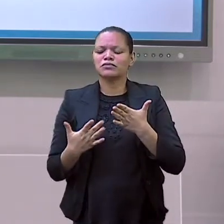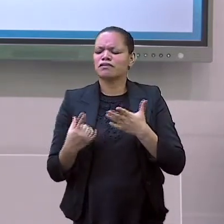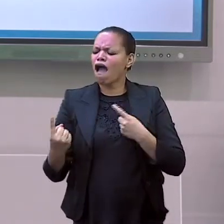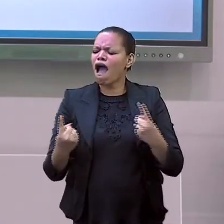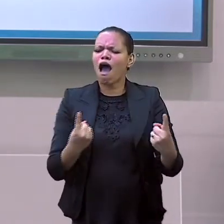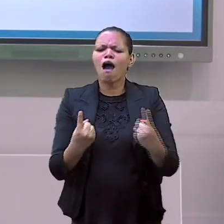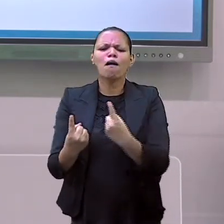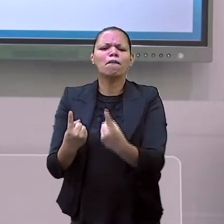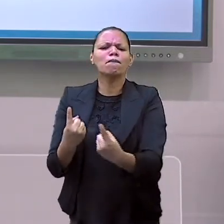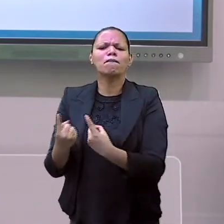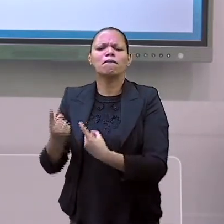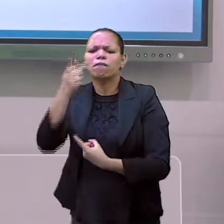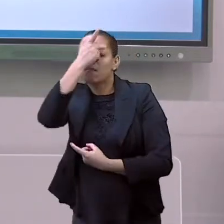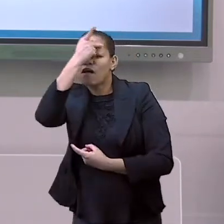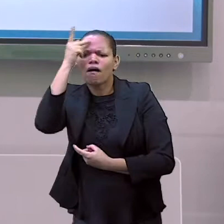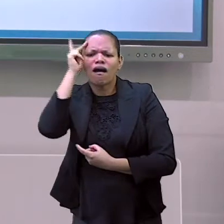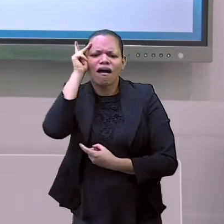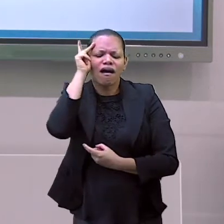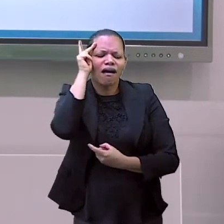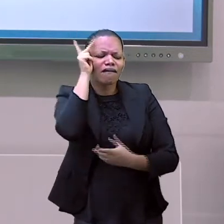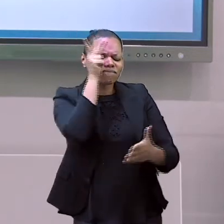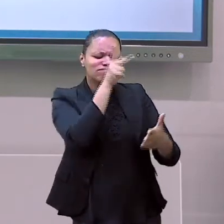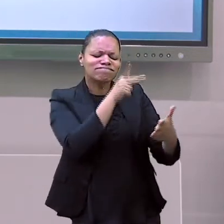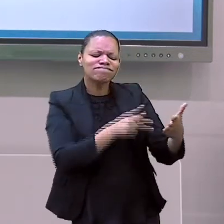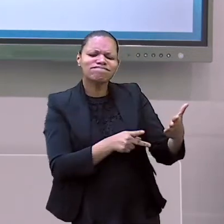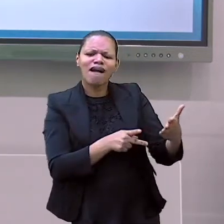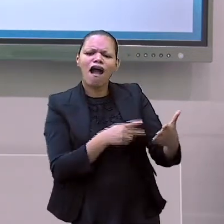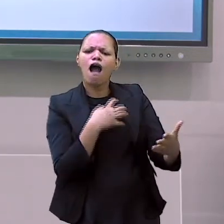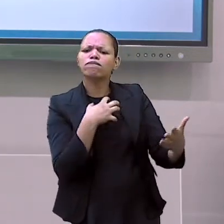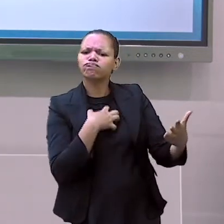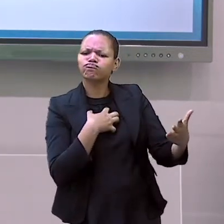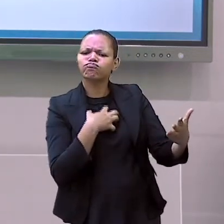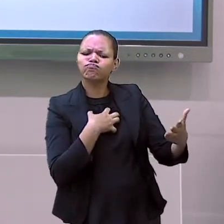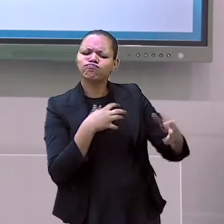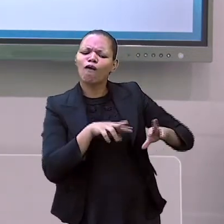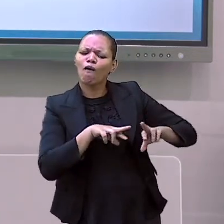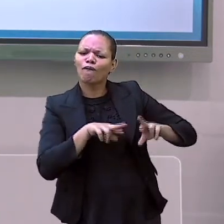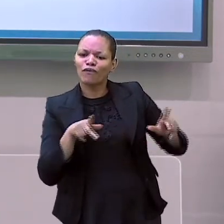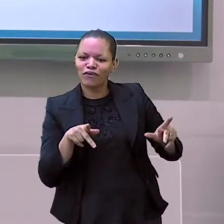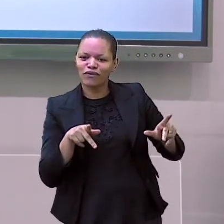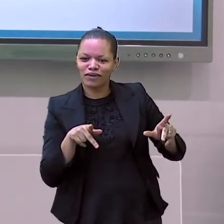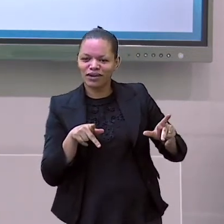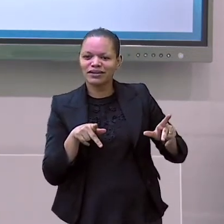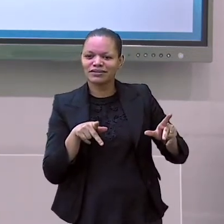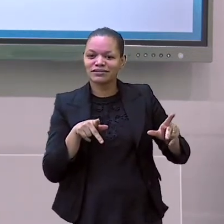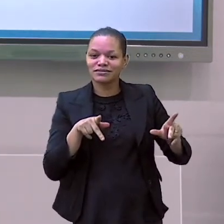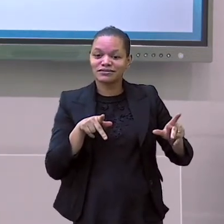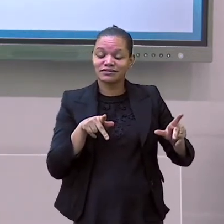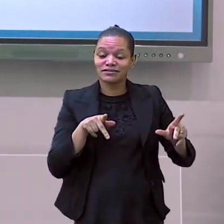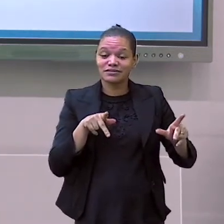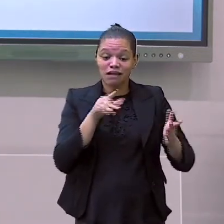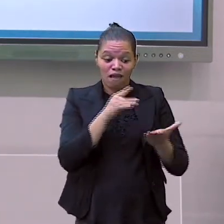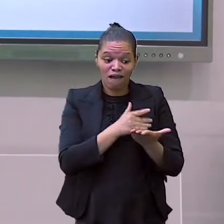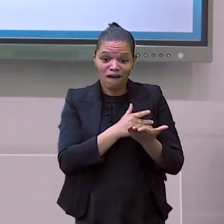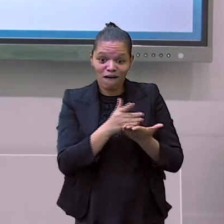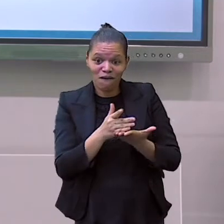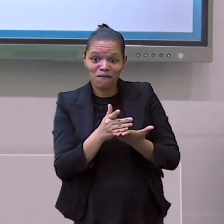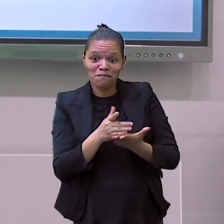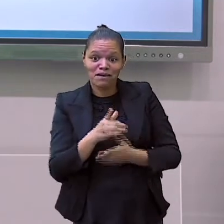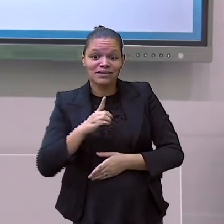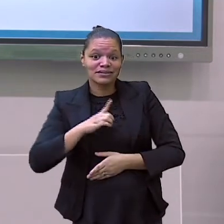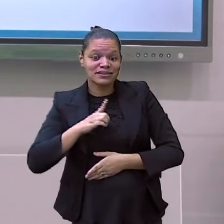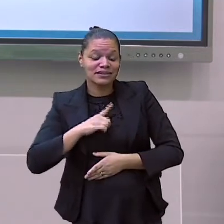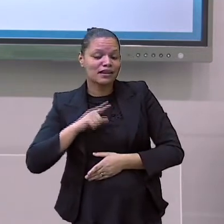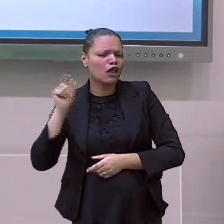vai ler e o poema vai tocar diferente. E quando começa a ter uma discussão aí, a